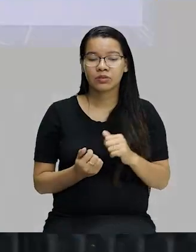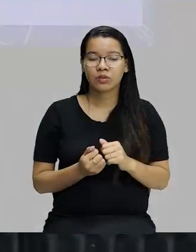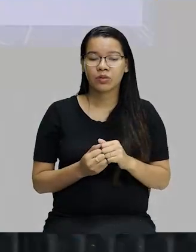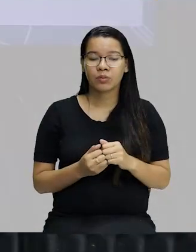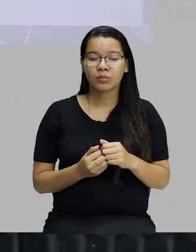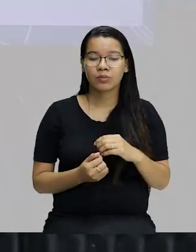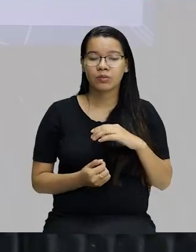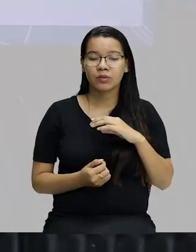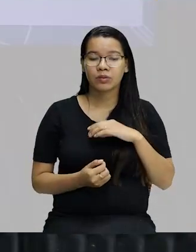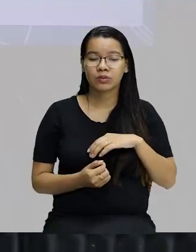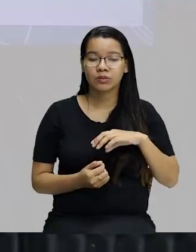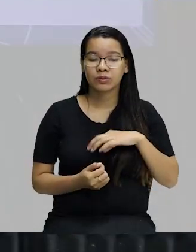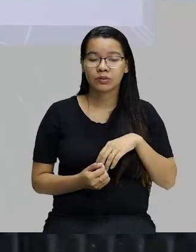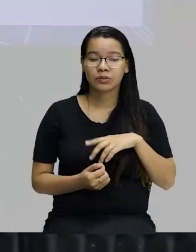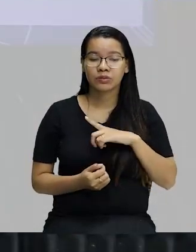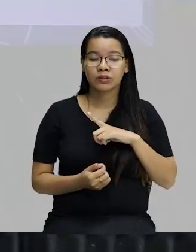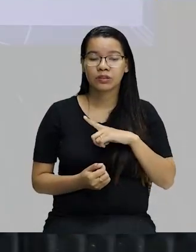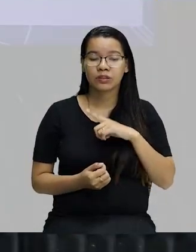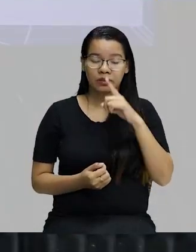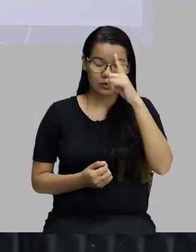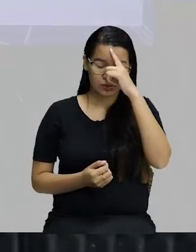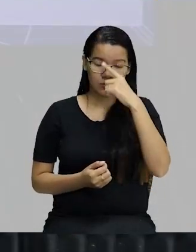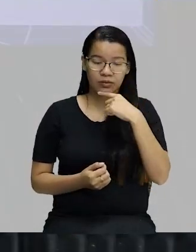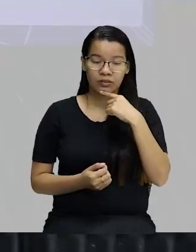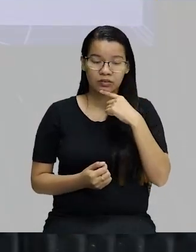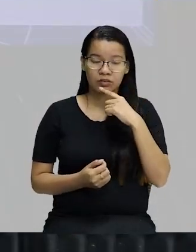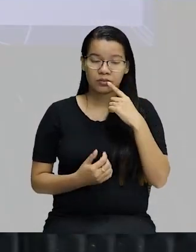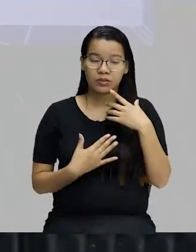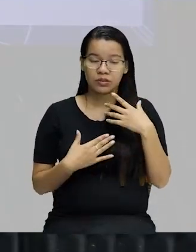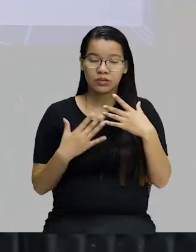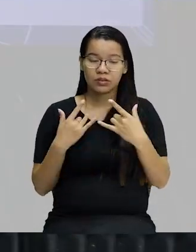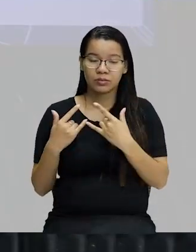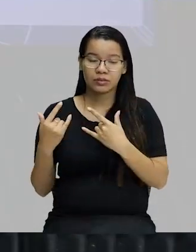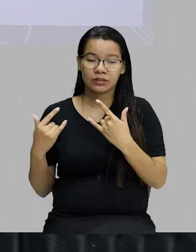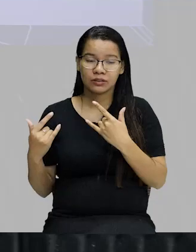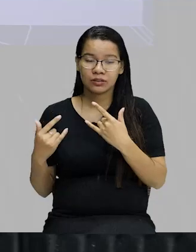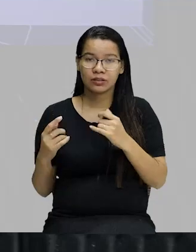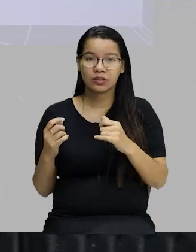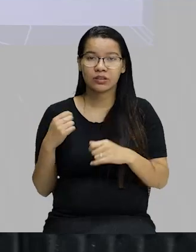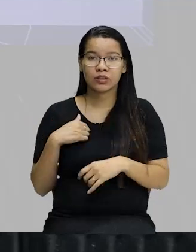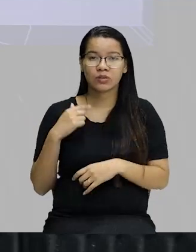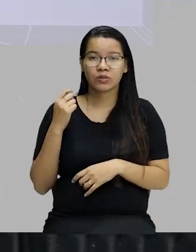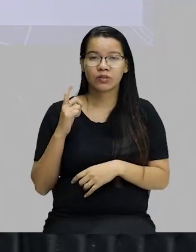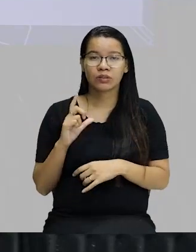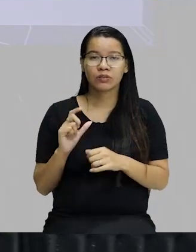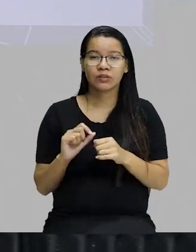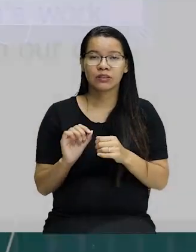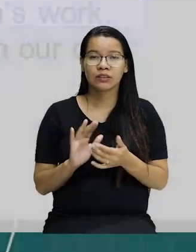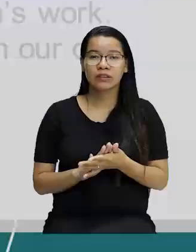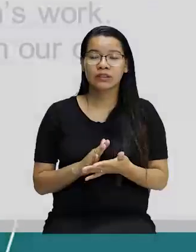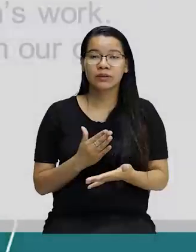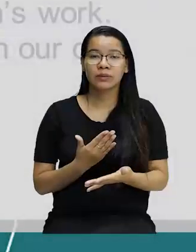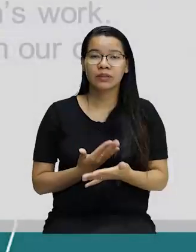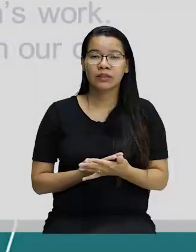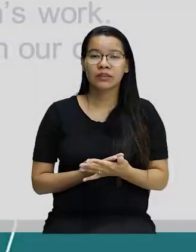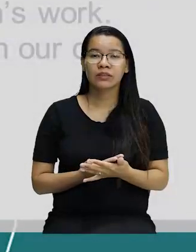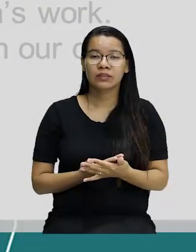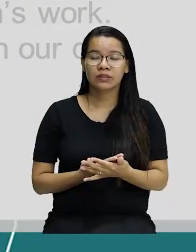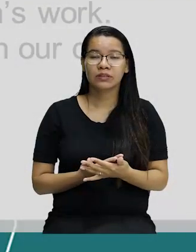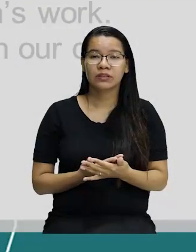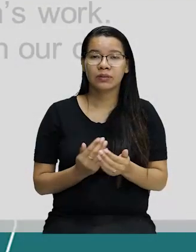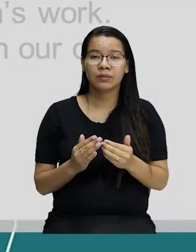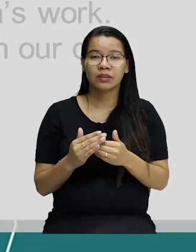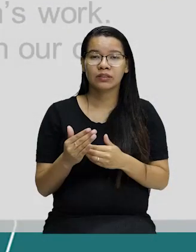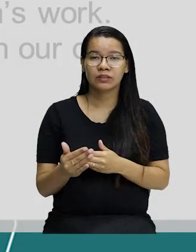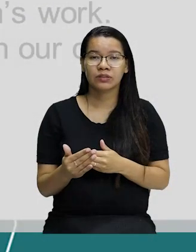tenho imagens. Isso são elementos que me chamam a atenção e que eu consigo fazer interpretações a partir desse